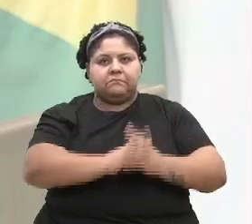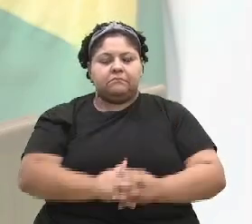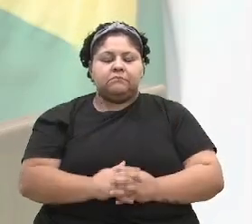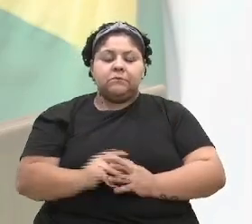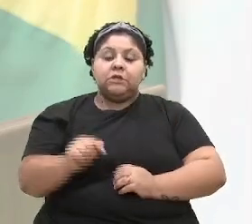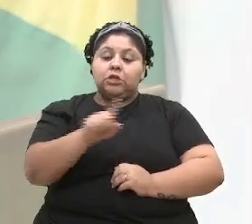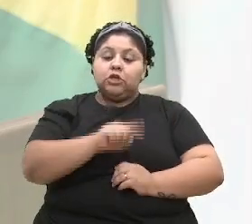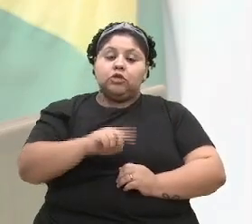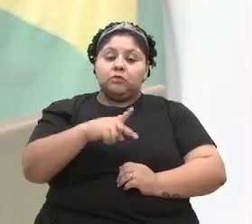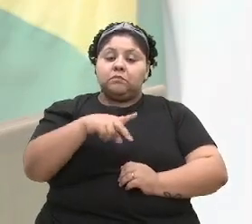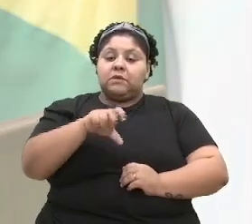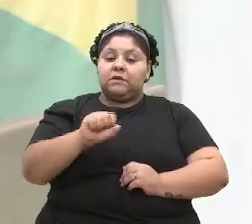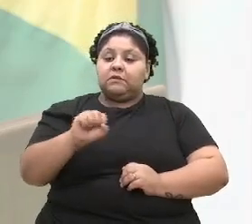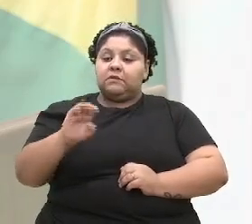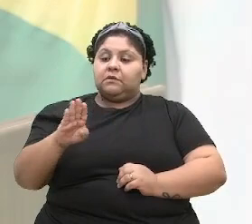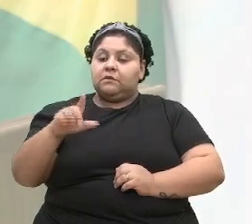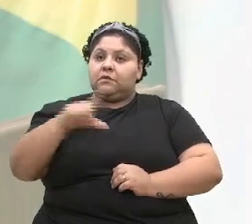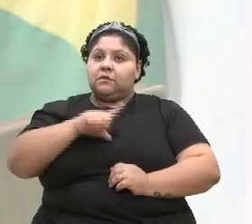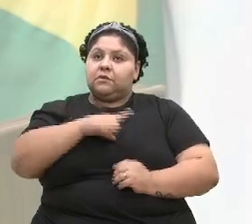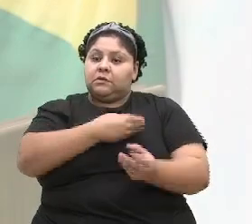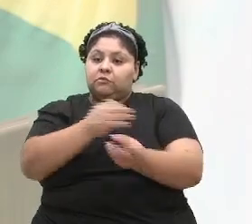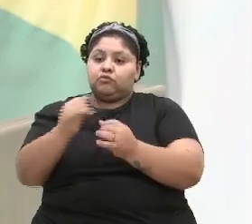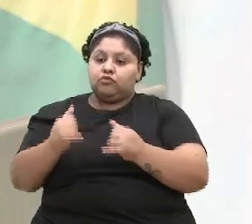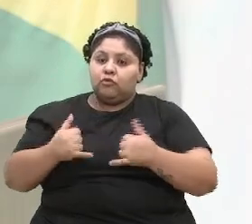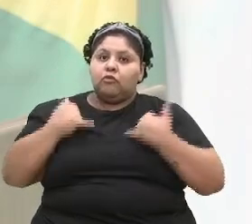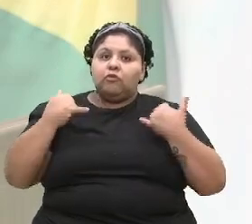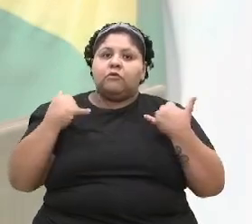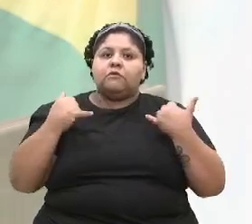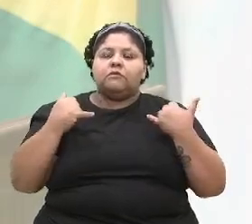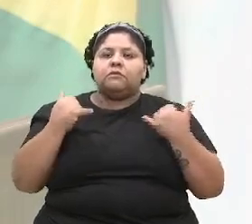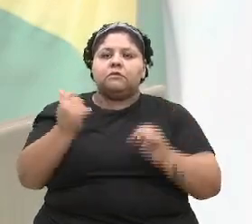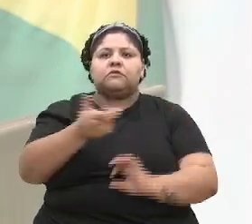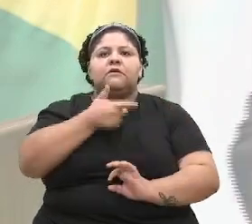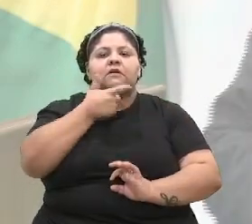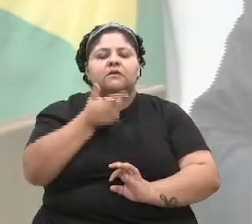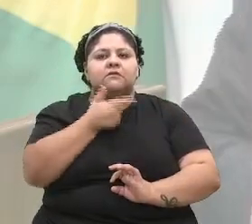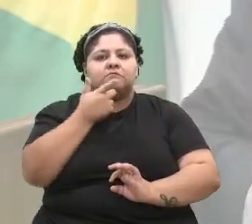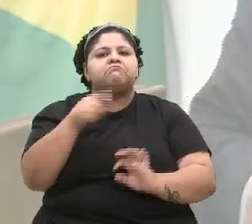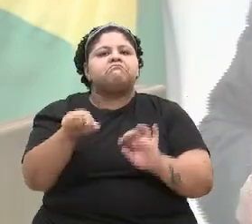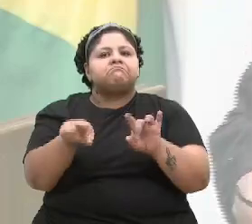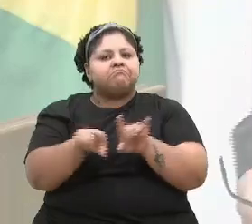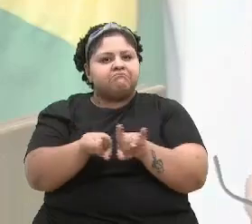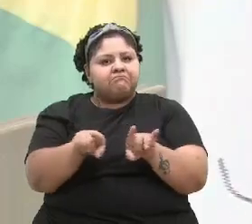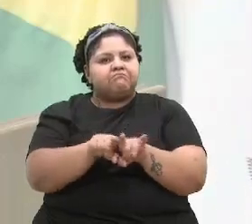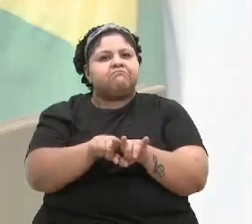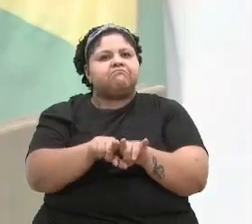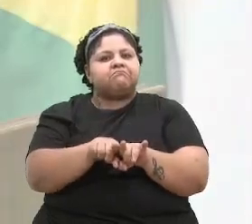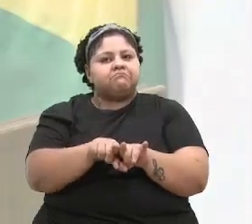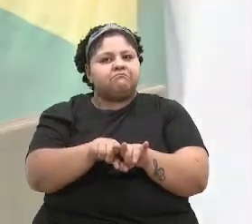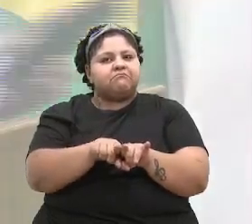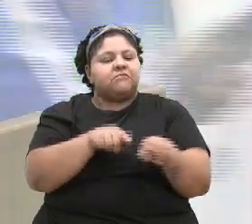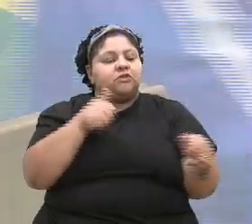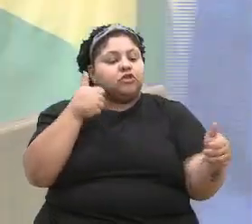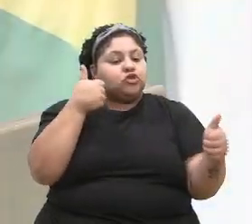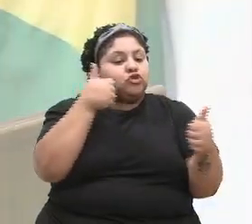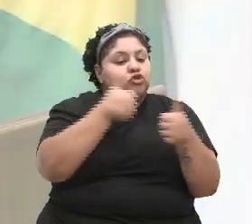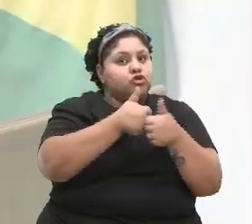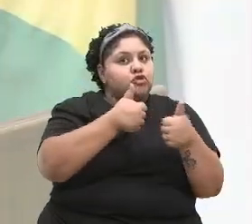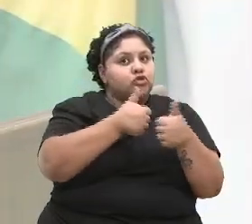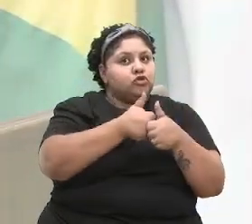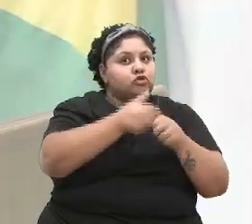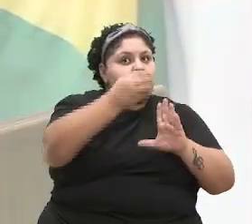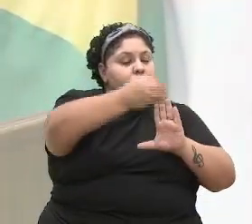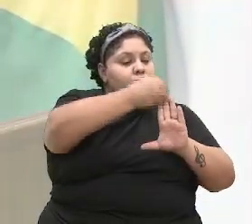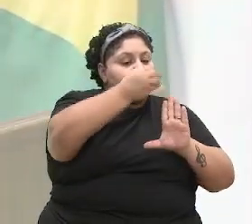Nós do PSB temos muito orgulho do senhor, dizer que também estivemos juntos no orçamento comunitário